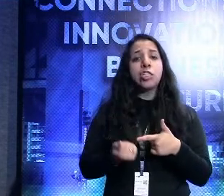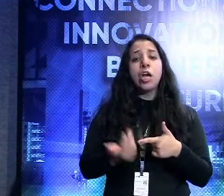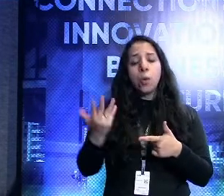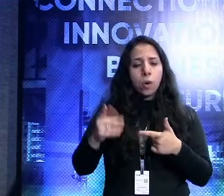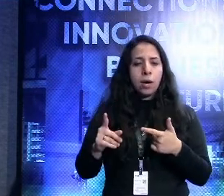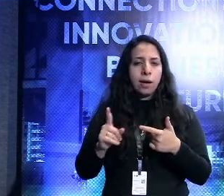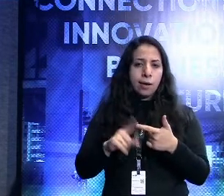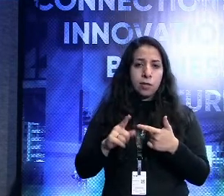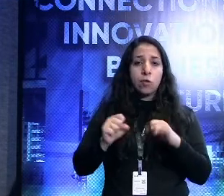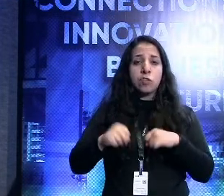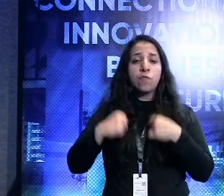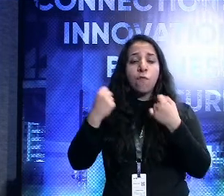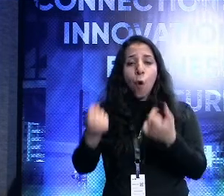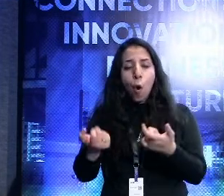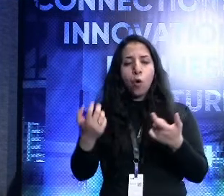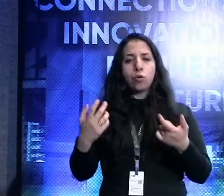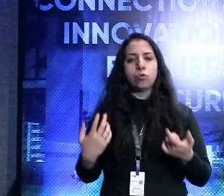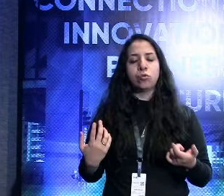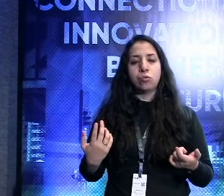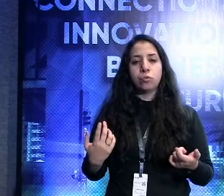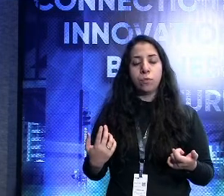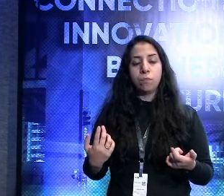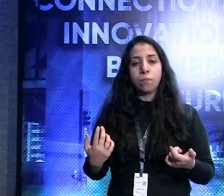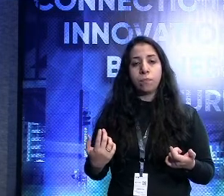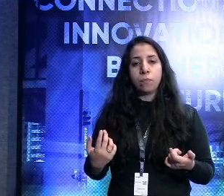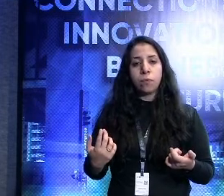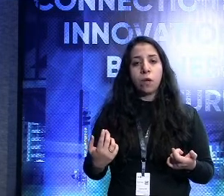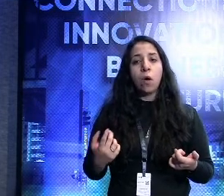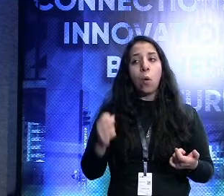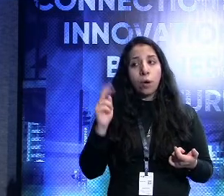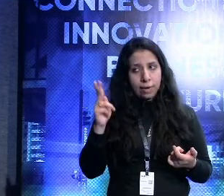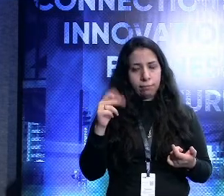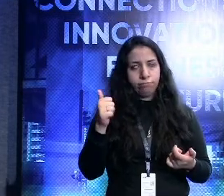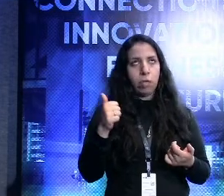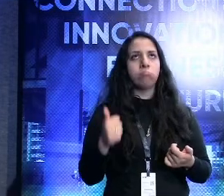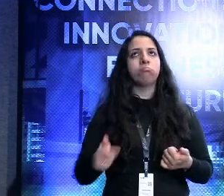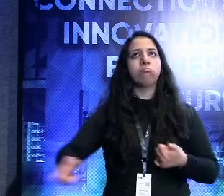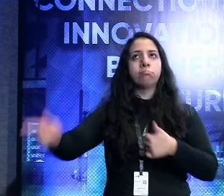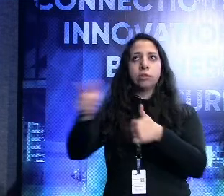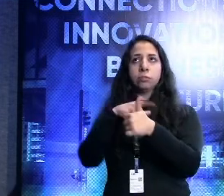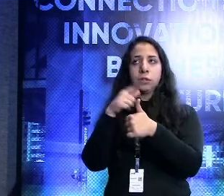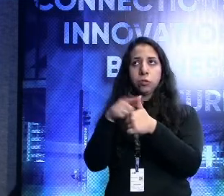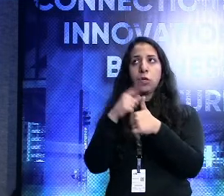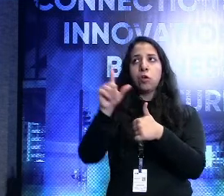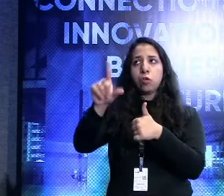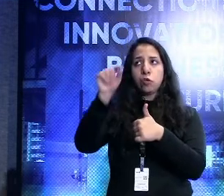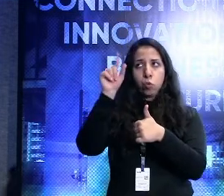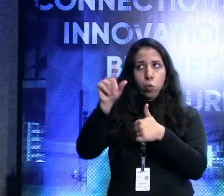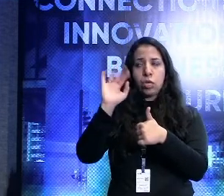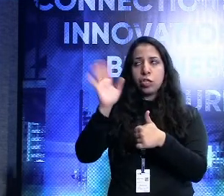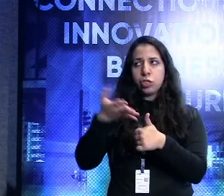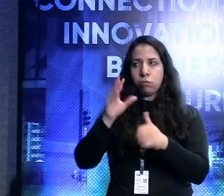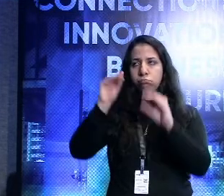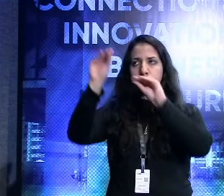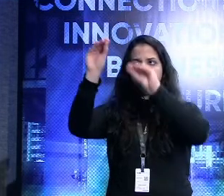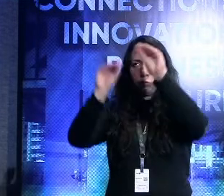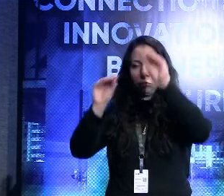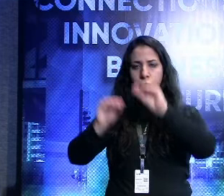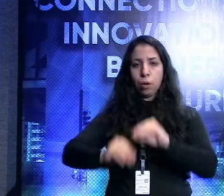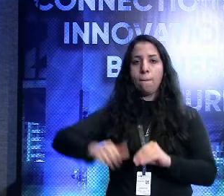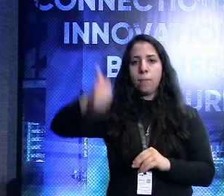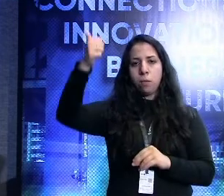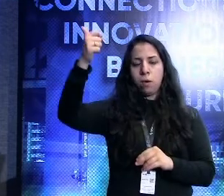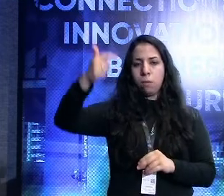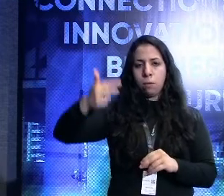de esforço? Vamos ver a questão de esforço. Beleza, priorizei. Selecionei os melhores experimentos. Eu tenho muito experimento, né, para